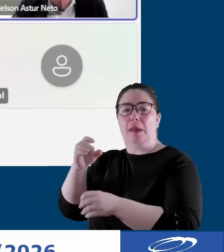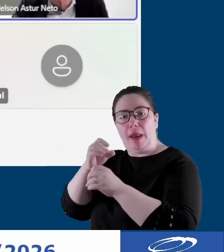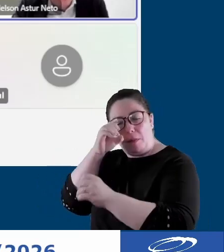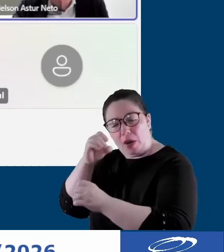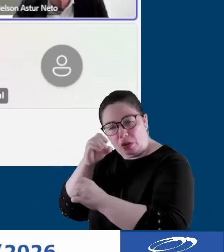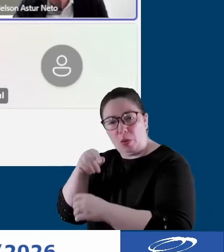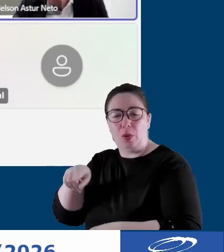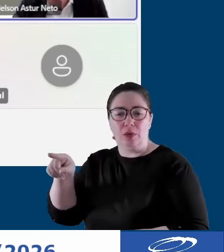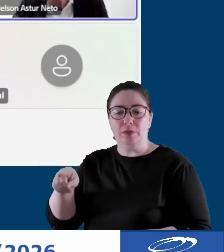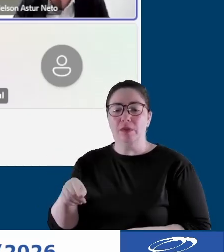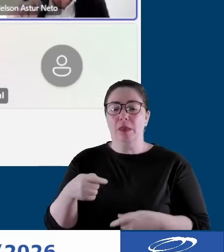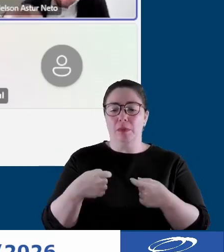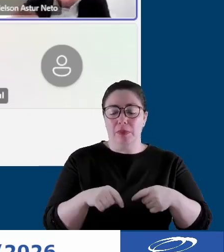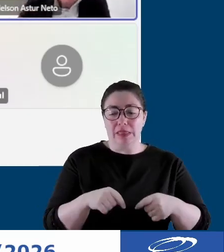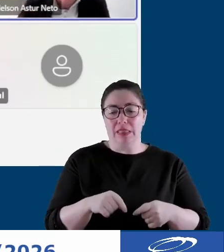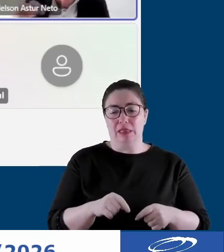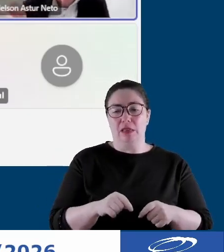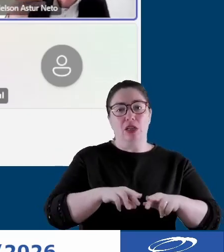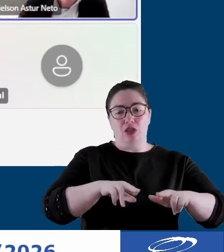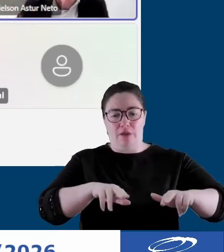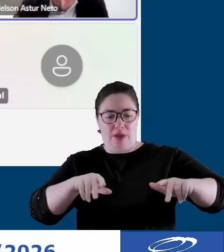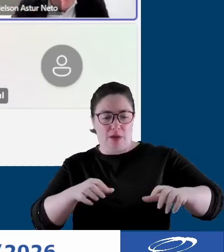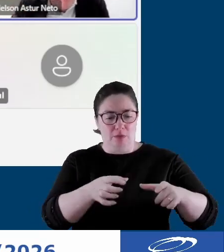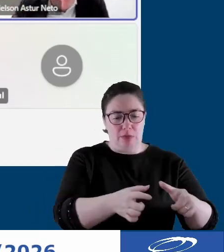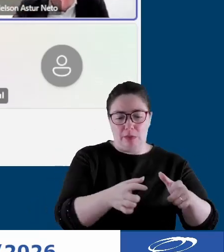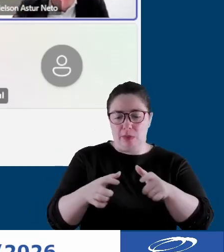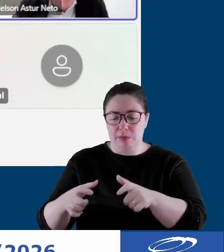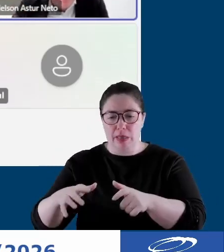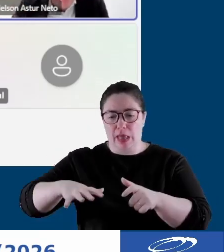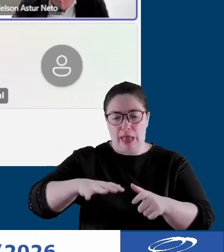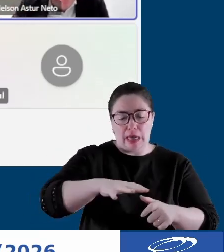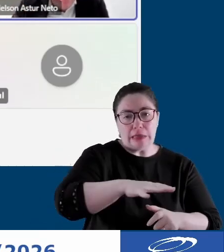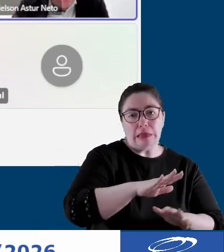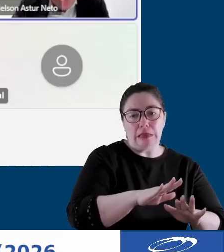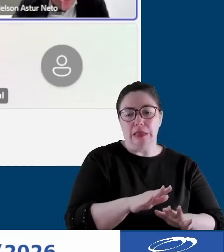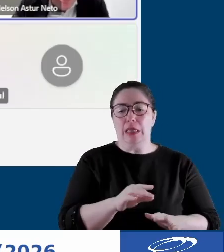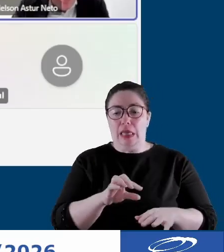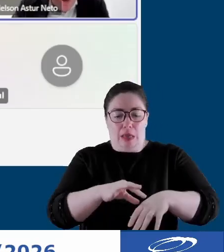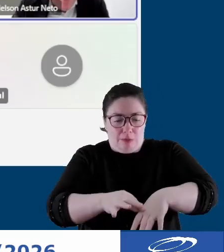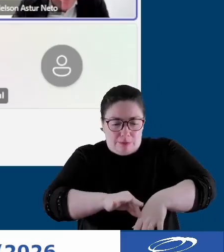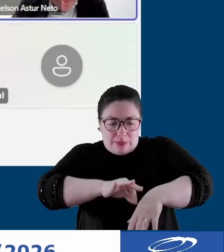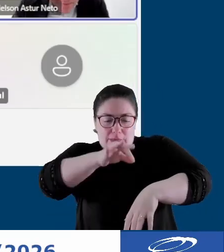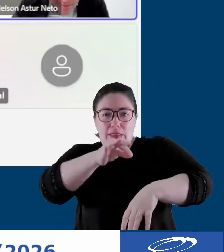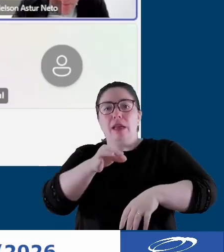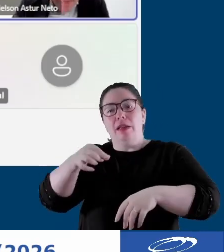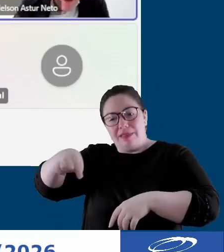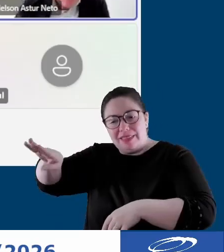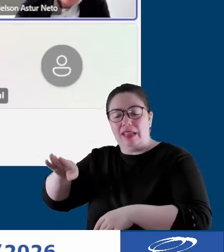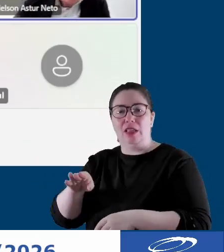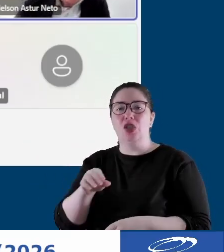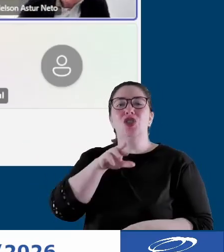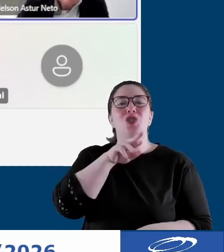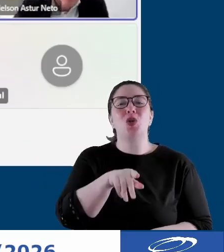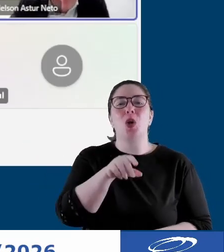diferentes planos, não é o suave só, mas é o tecido mesmo. O suave a gente